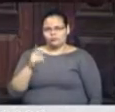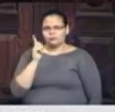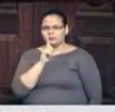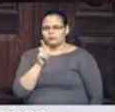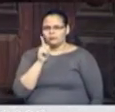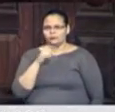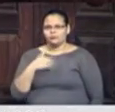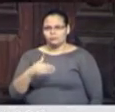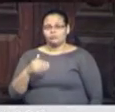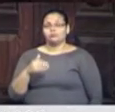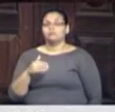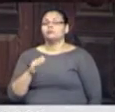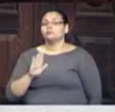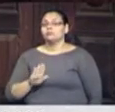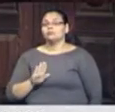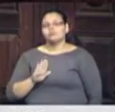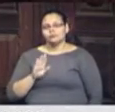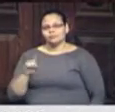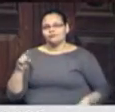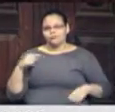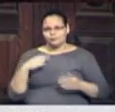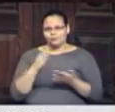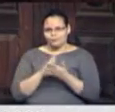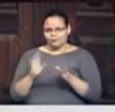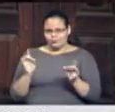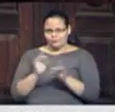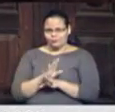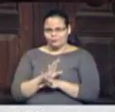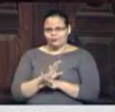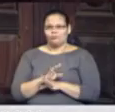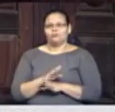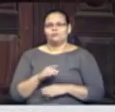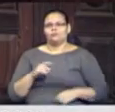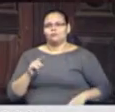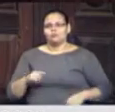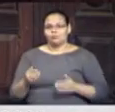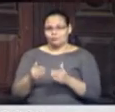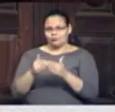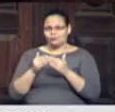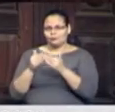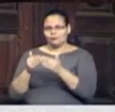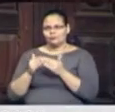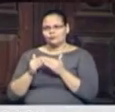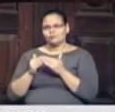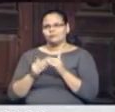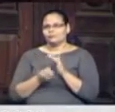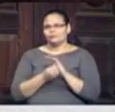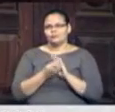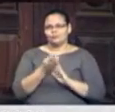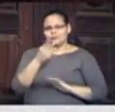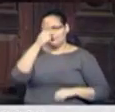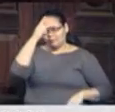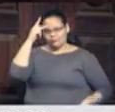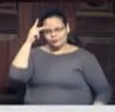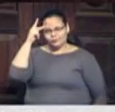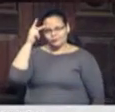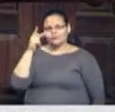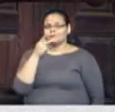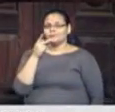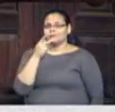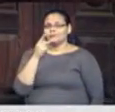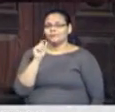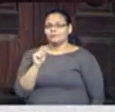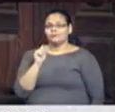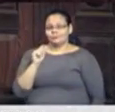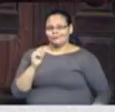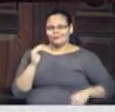tratado. Inclusive, só para fechar, concluir, na solicitação de várias pessoas dizendo que